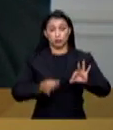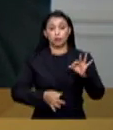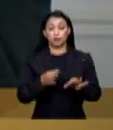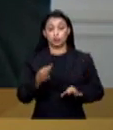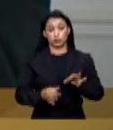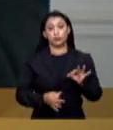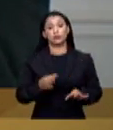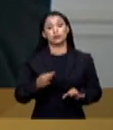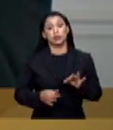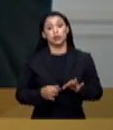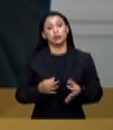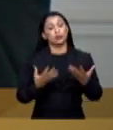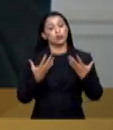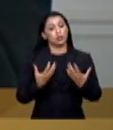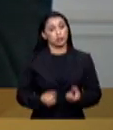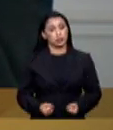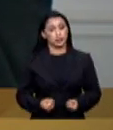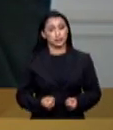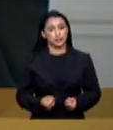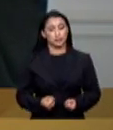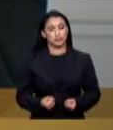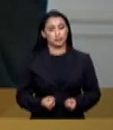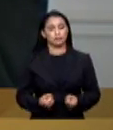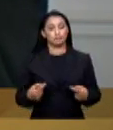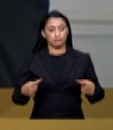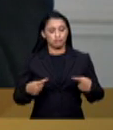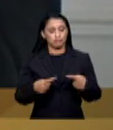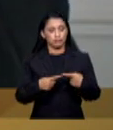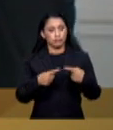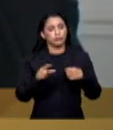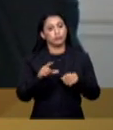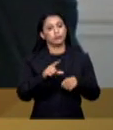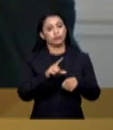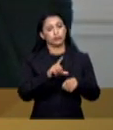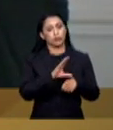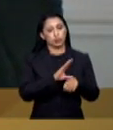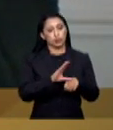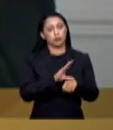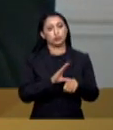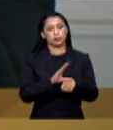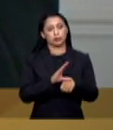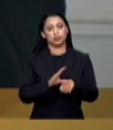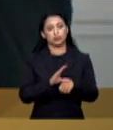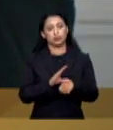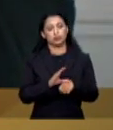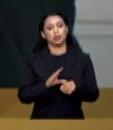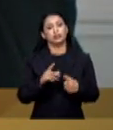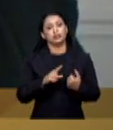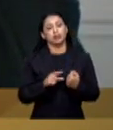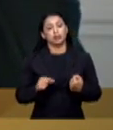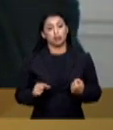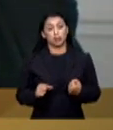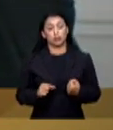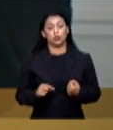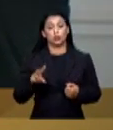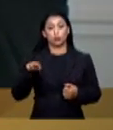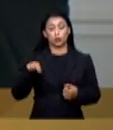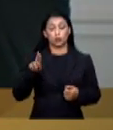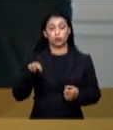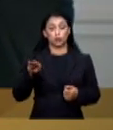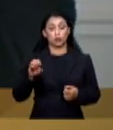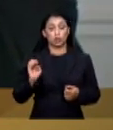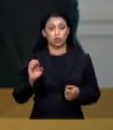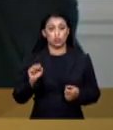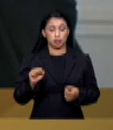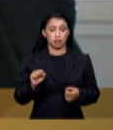julgou procedente, ou seja, a inconstitucionalidade dos artigos. O eminente ministro Nunes Marques conheceu parcialmente da ação e